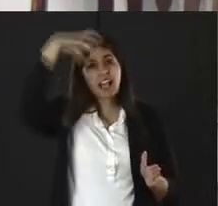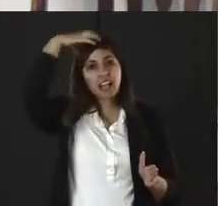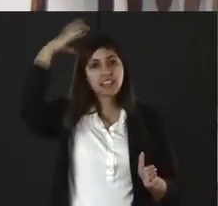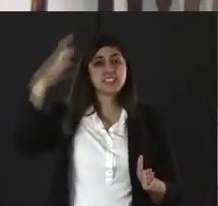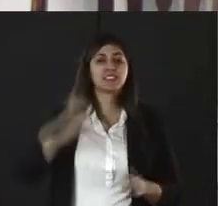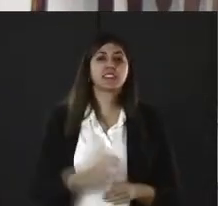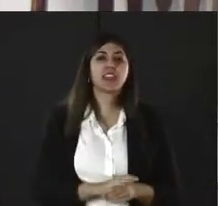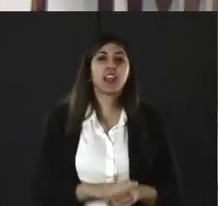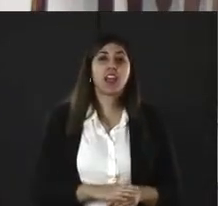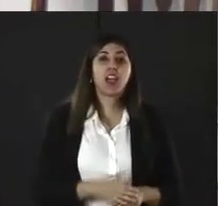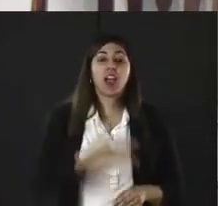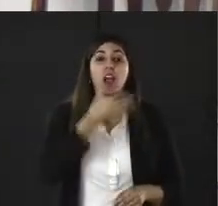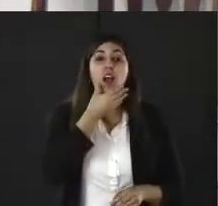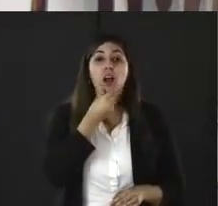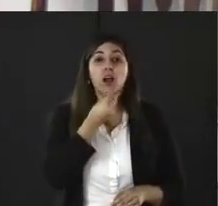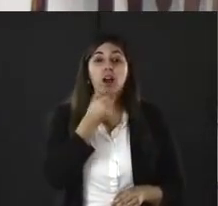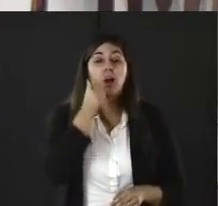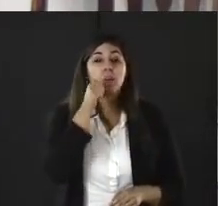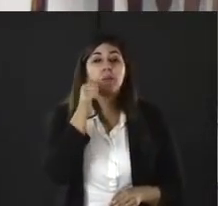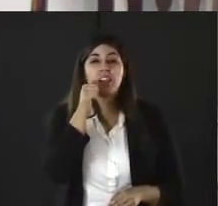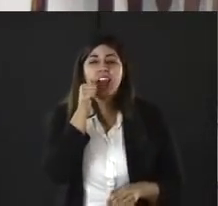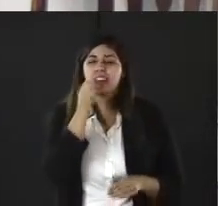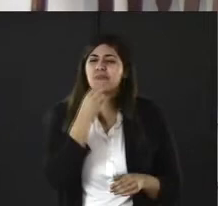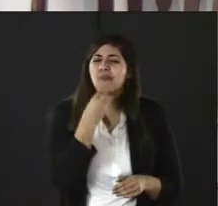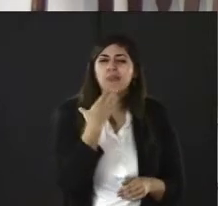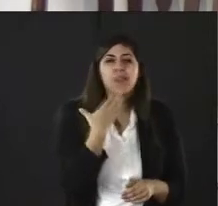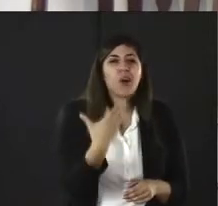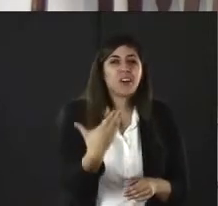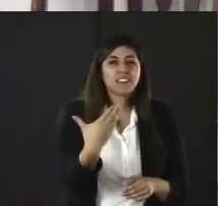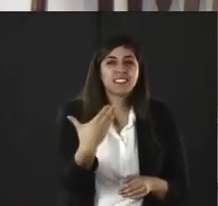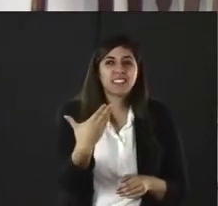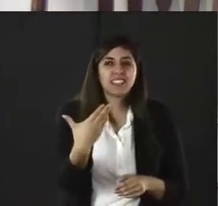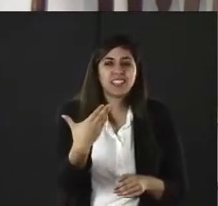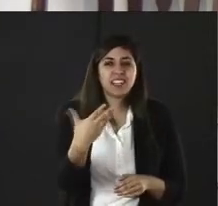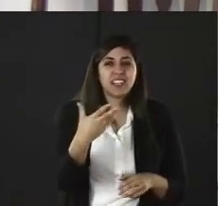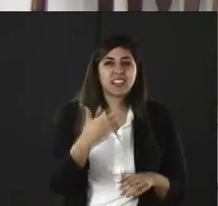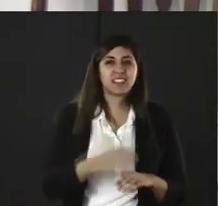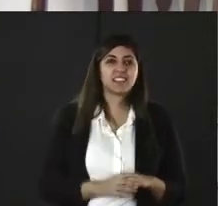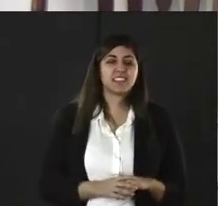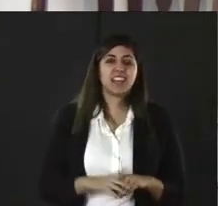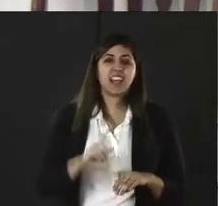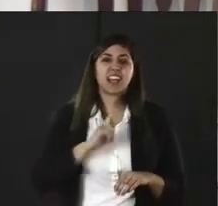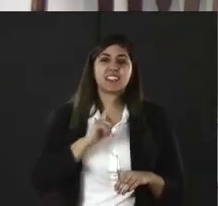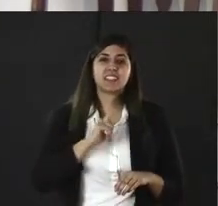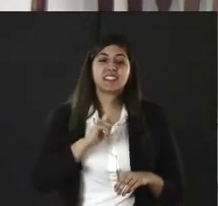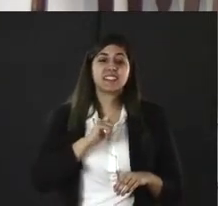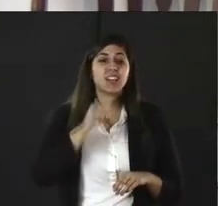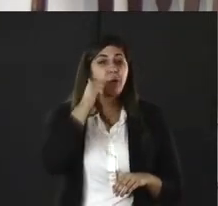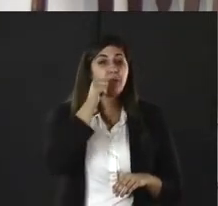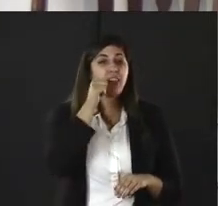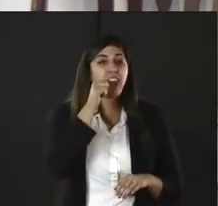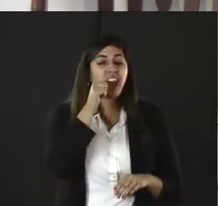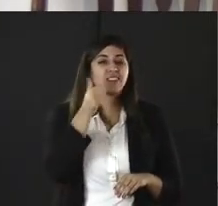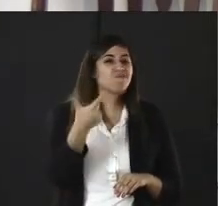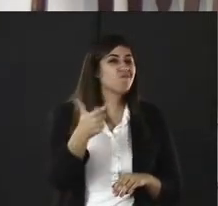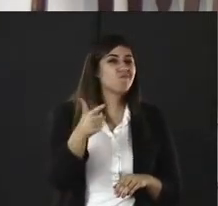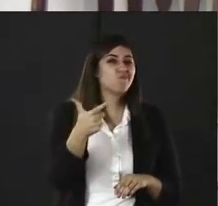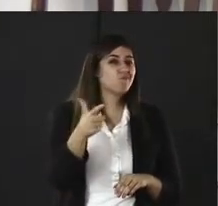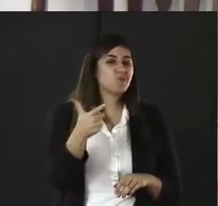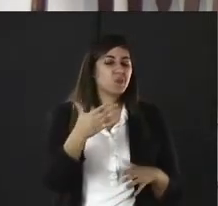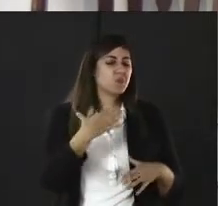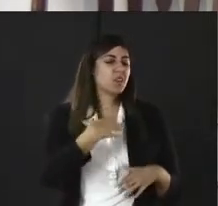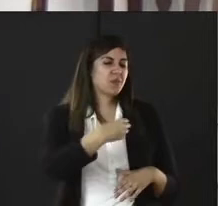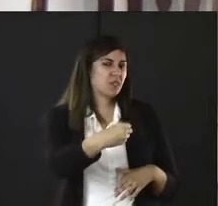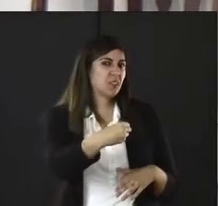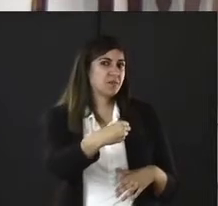com acionar mita numa conversa é uma mulher bondosa que recebi ele seu em casa sempre que ele passava e ela não tinha filhos e um dia